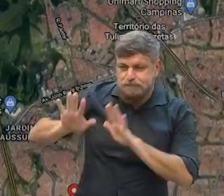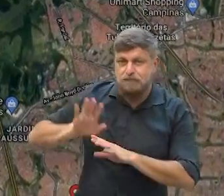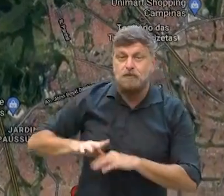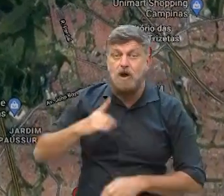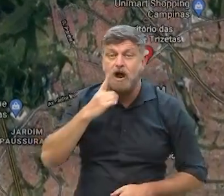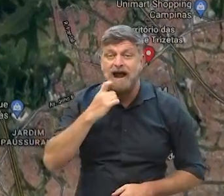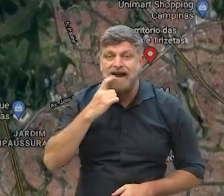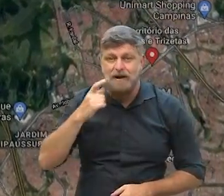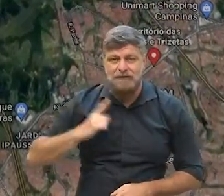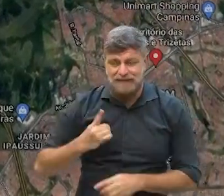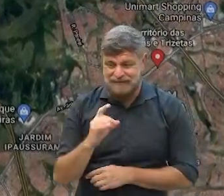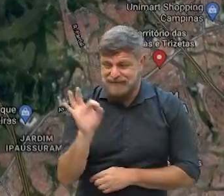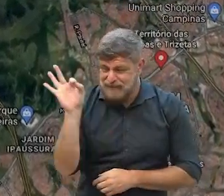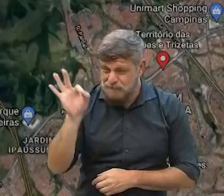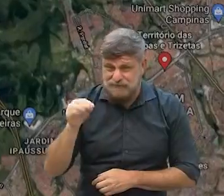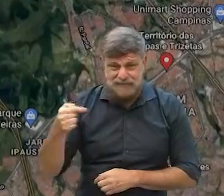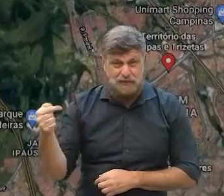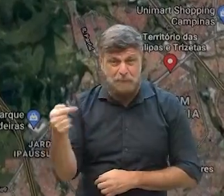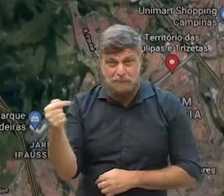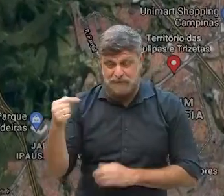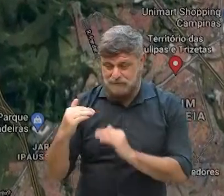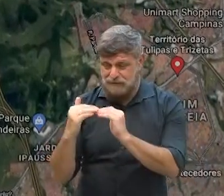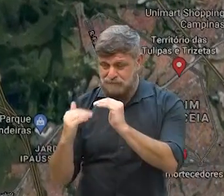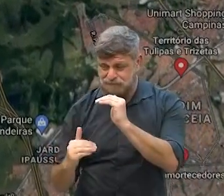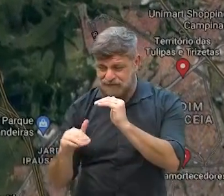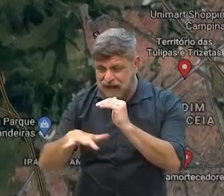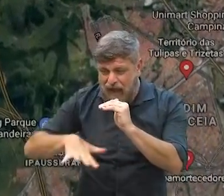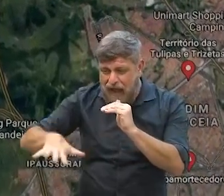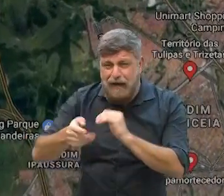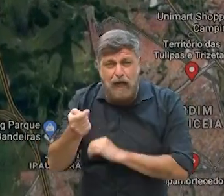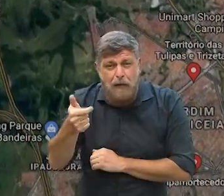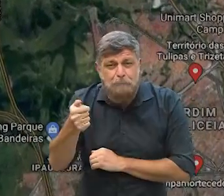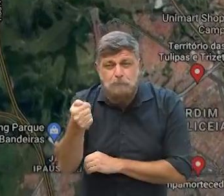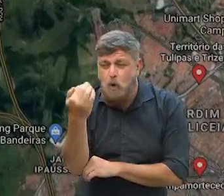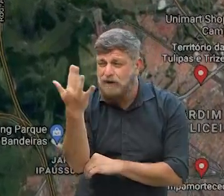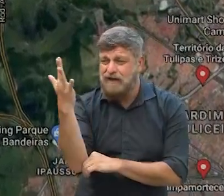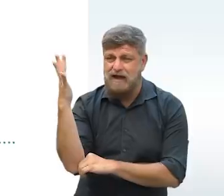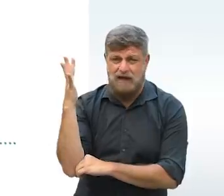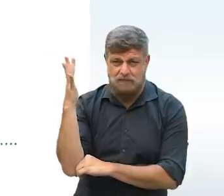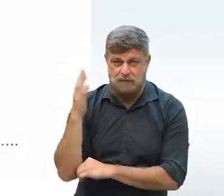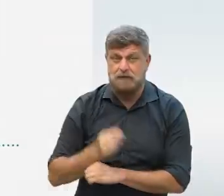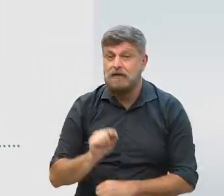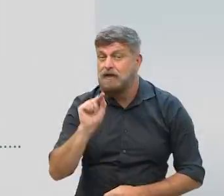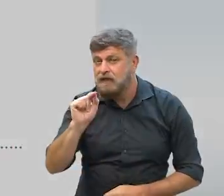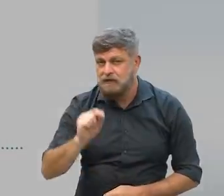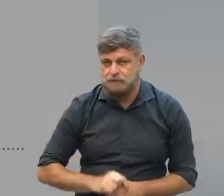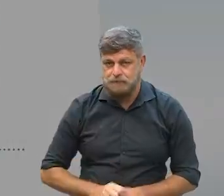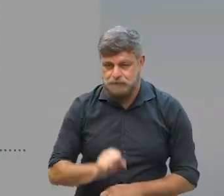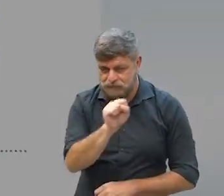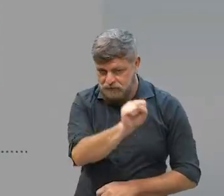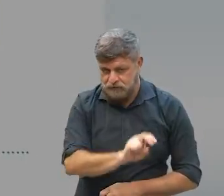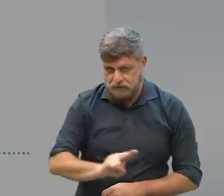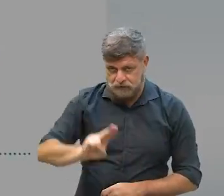têm menos de 10% do total de sua área de cobertura vegetal. Sumaré,